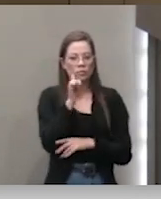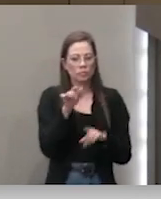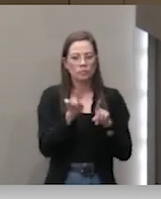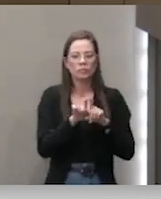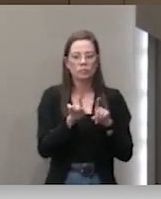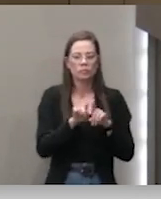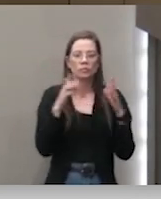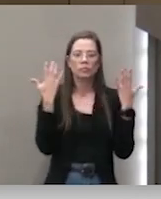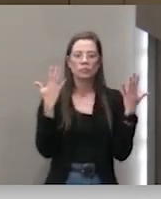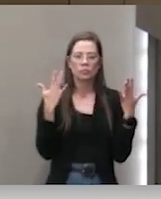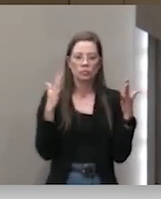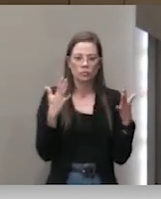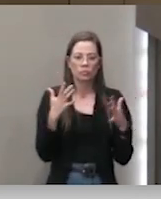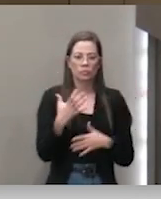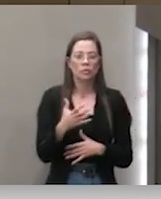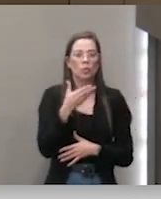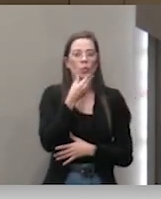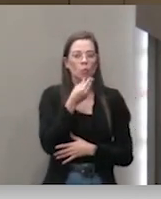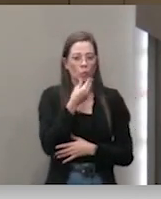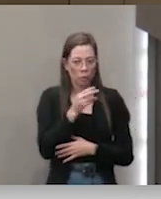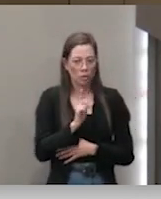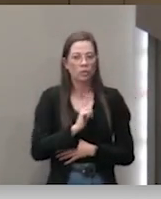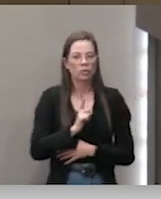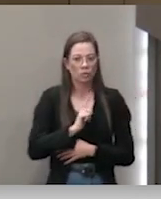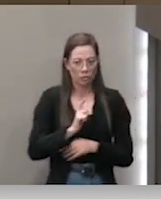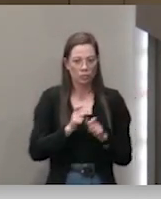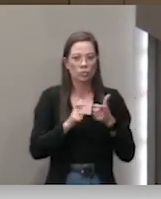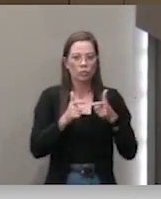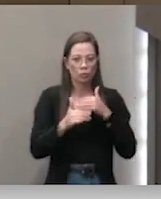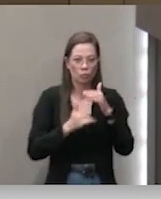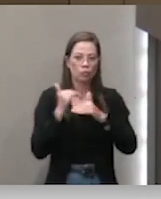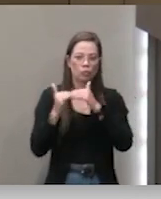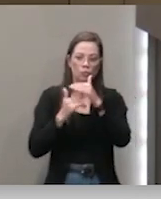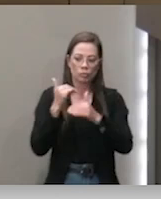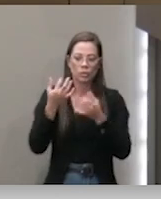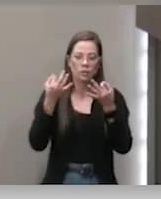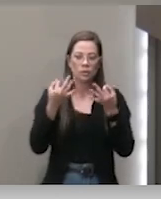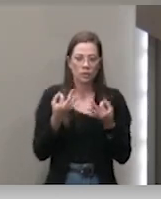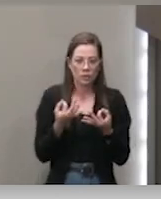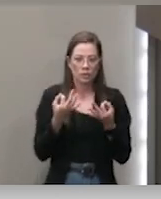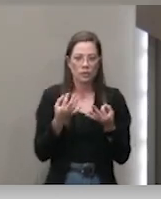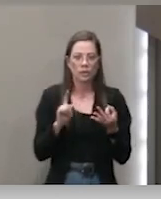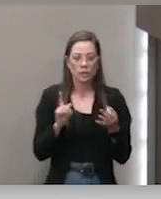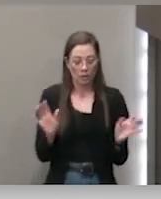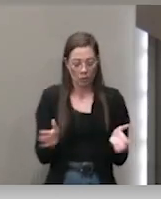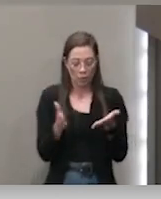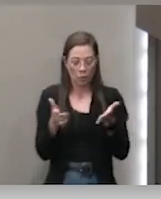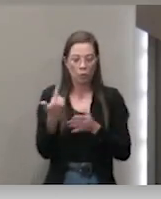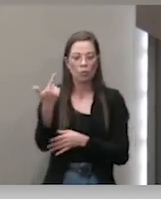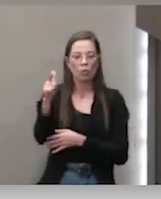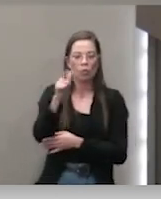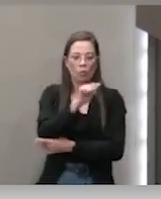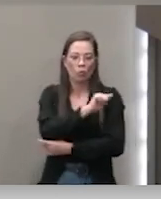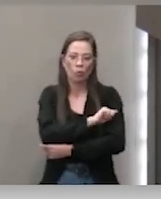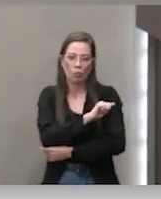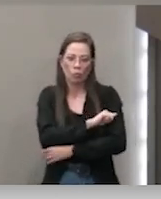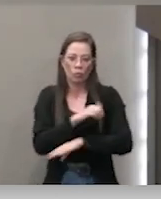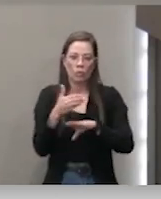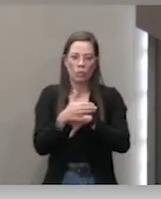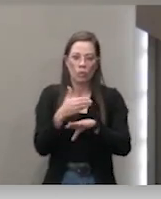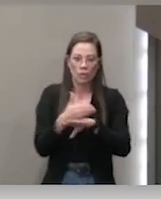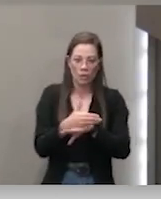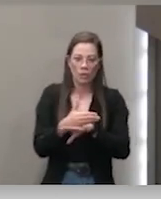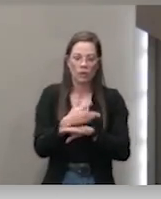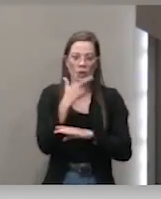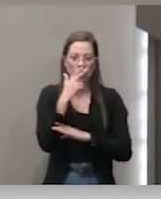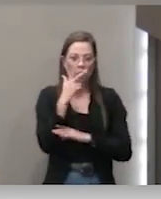também está de parabéns, e esse menino ainda tem muito o que crescer. Com certeza é um incentivo para os demais alunos que se espelham no colega